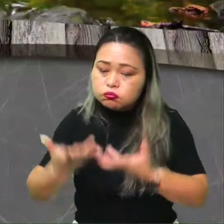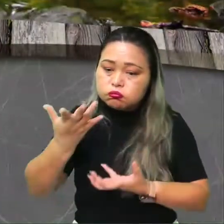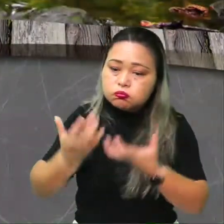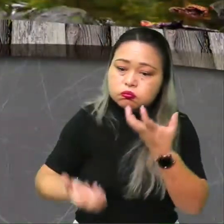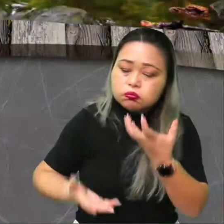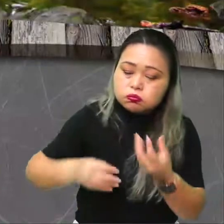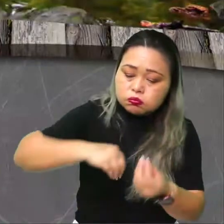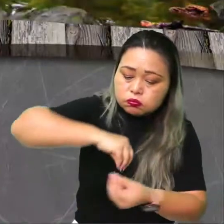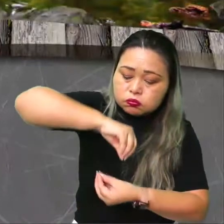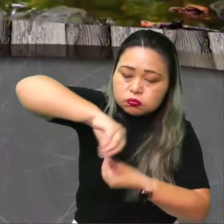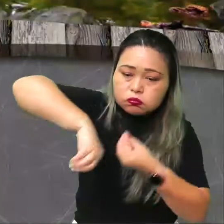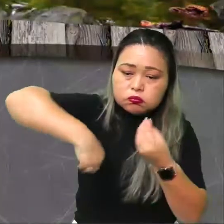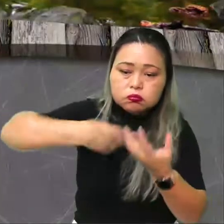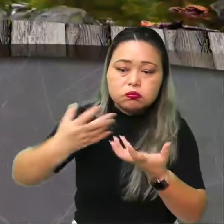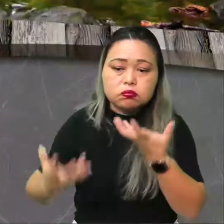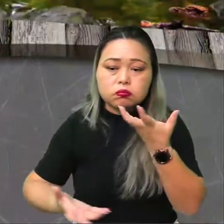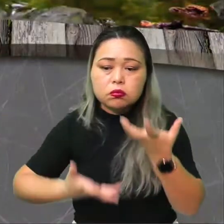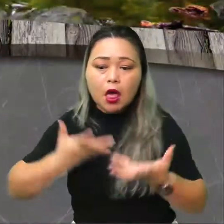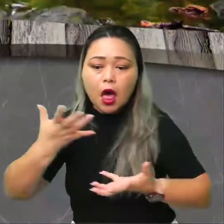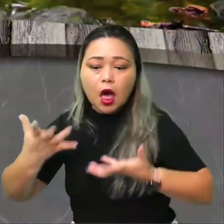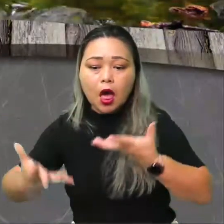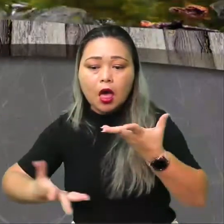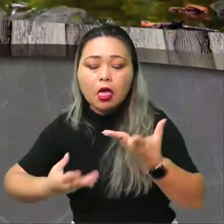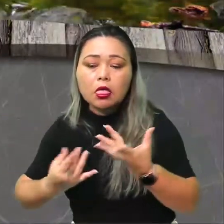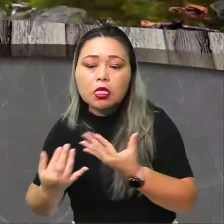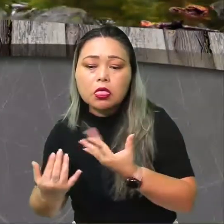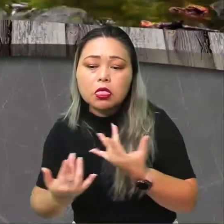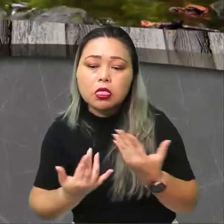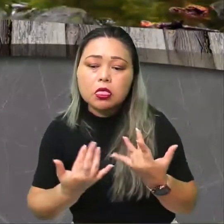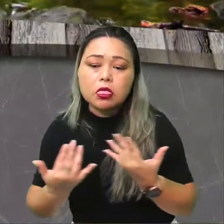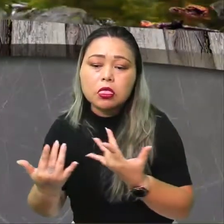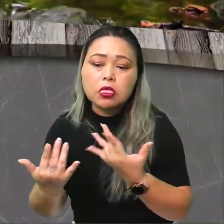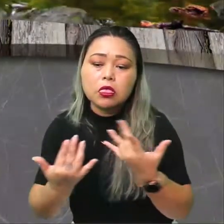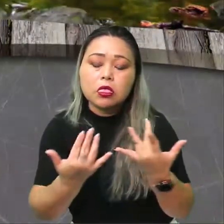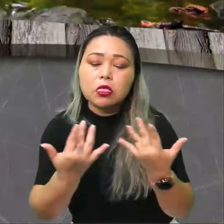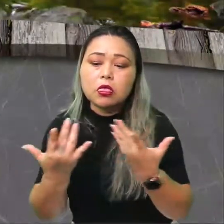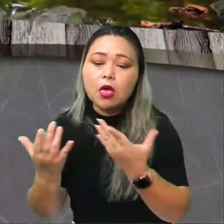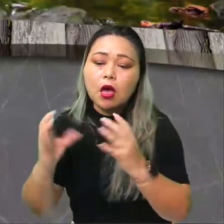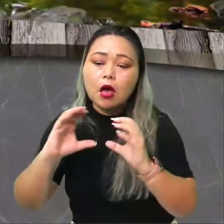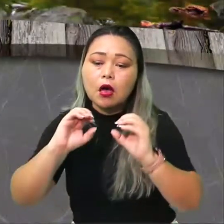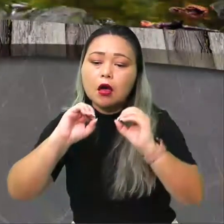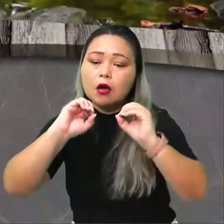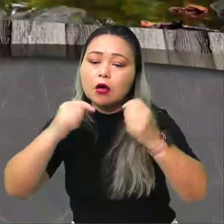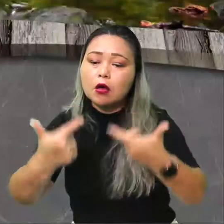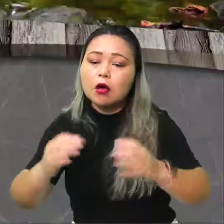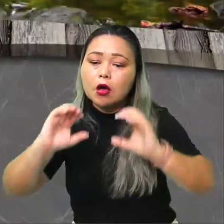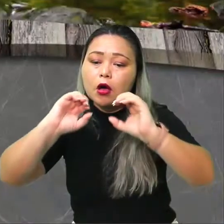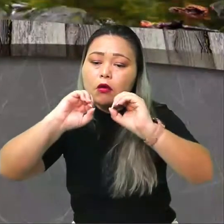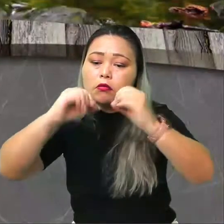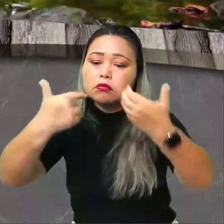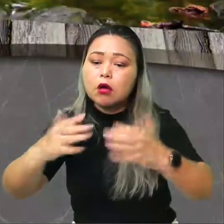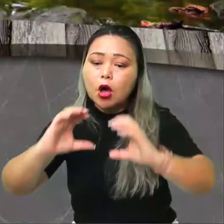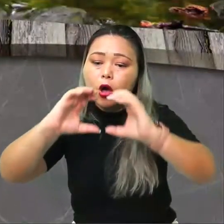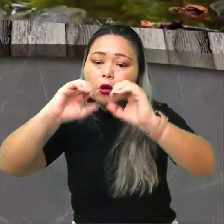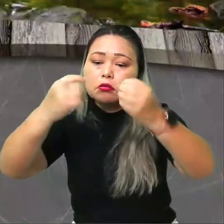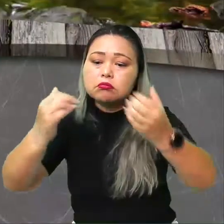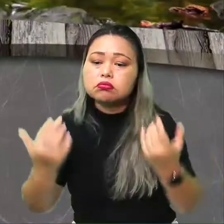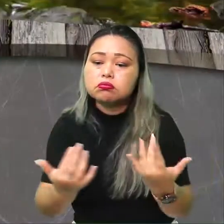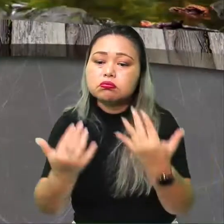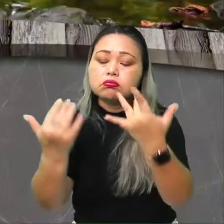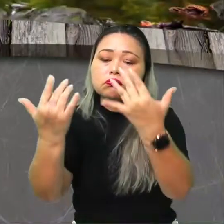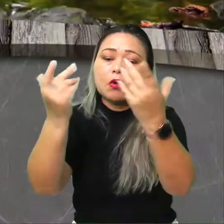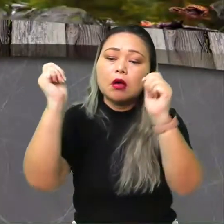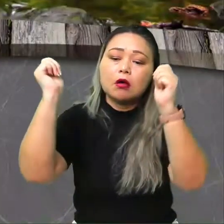fermentação. E nesse processo de fermentação, eles começaram a liberar muito gás carbônico, e esse gás carbônico possibilitou